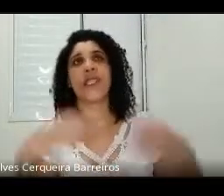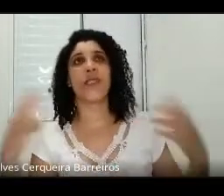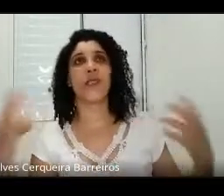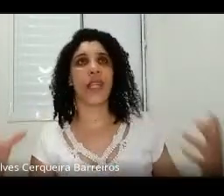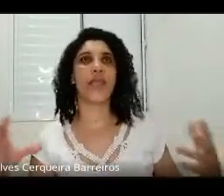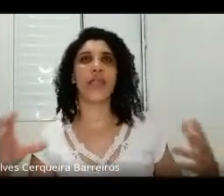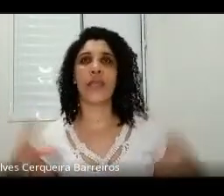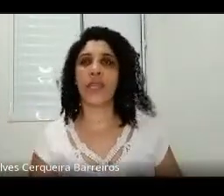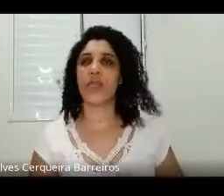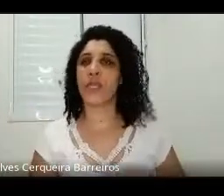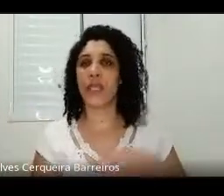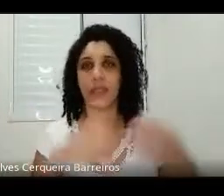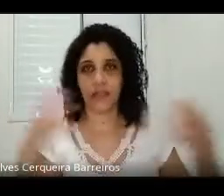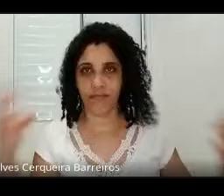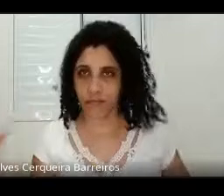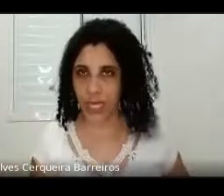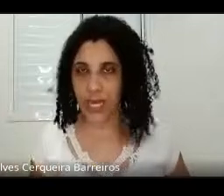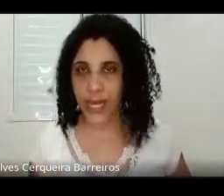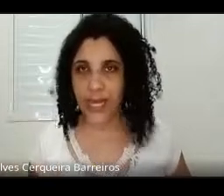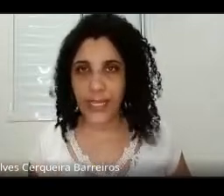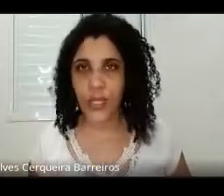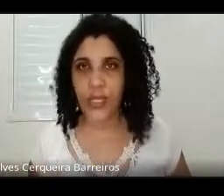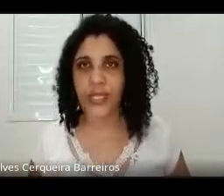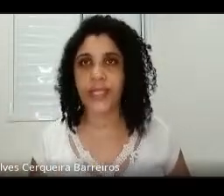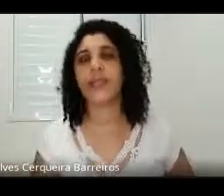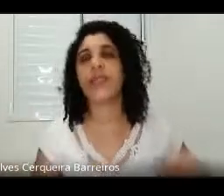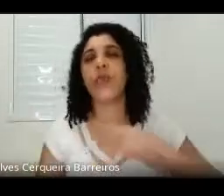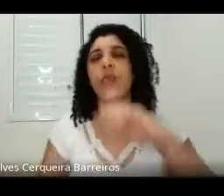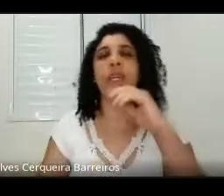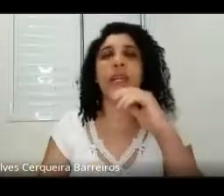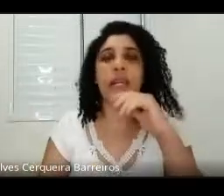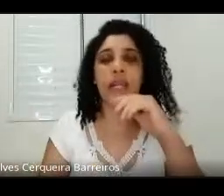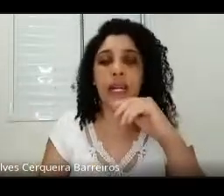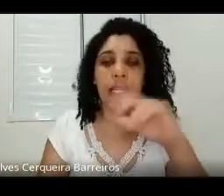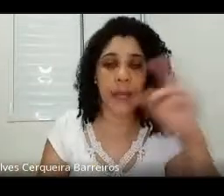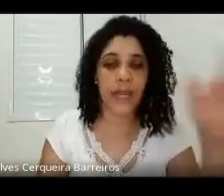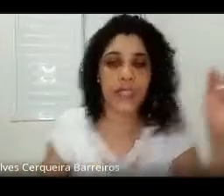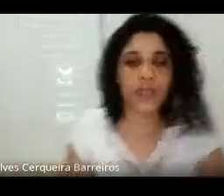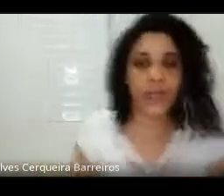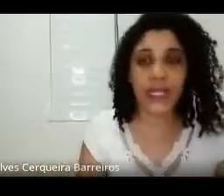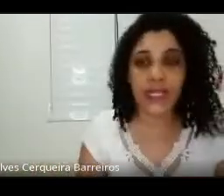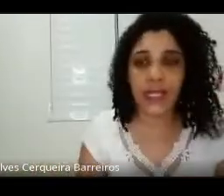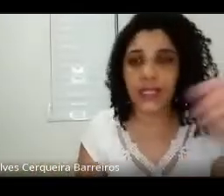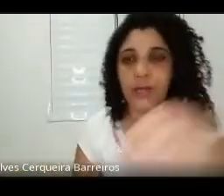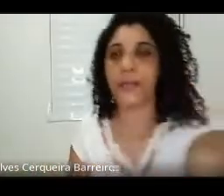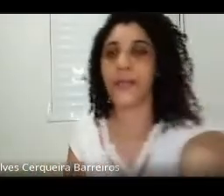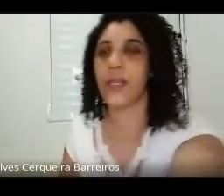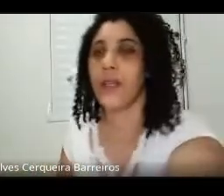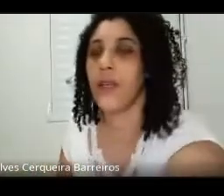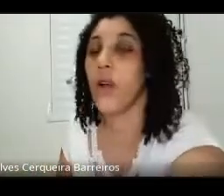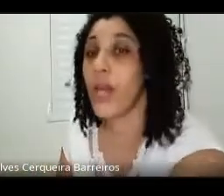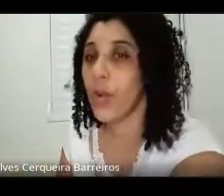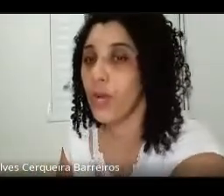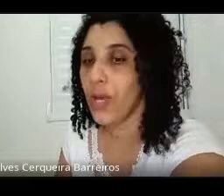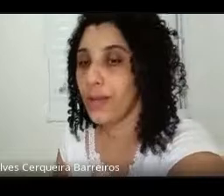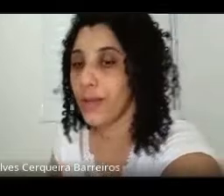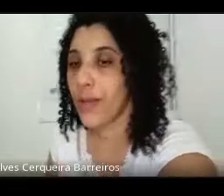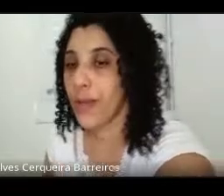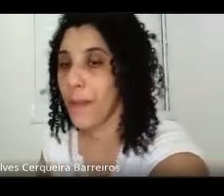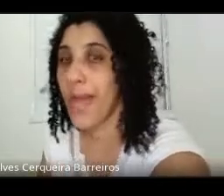os sinais eles são criados também de maneira aleatória, né? Igual as palavras são criadas na língua